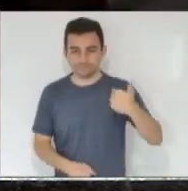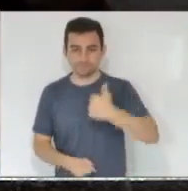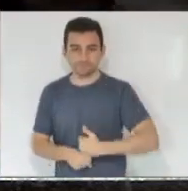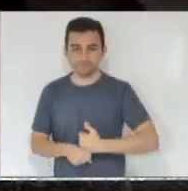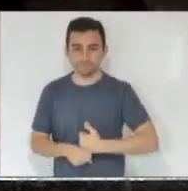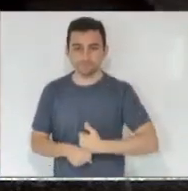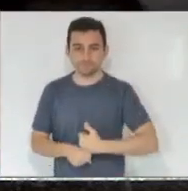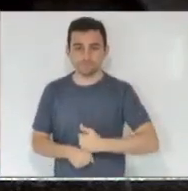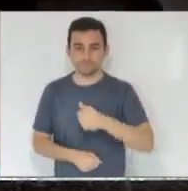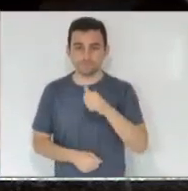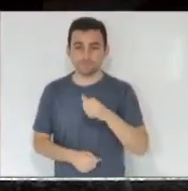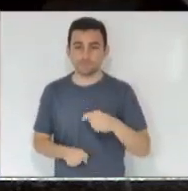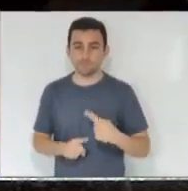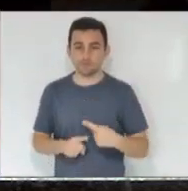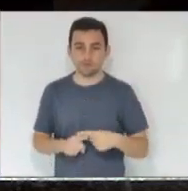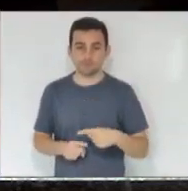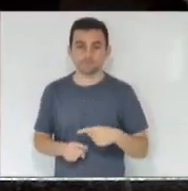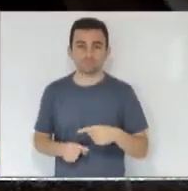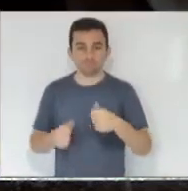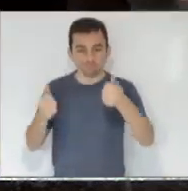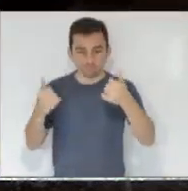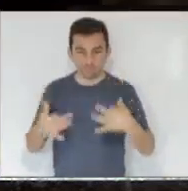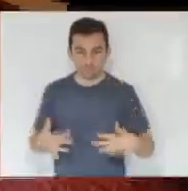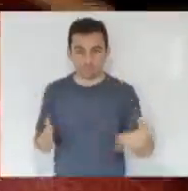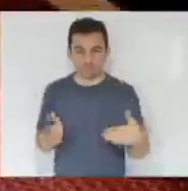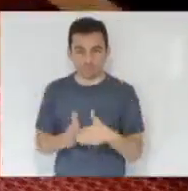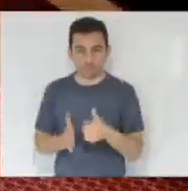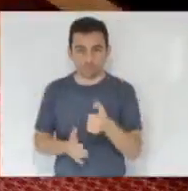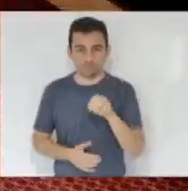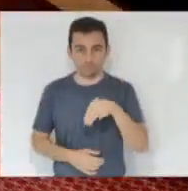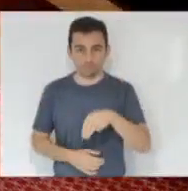uso da palavra pelo prazo de até 10 minutos.